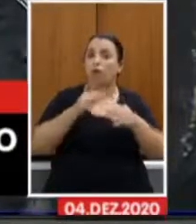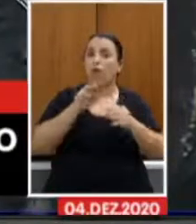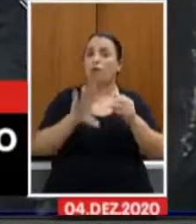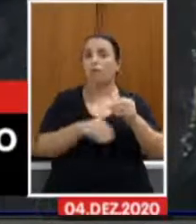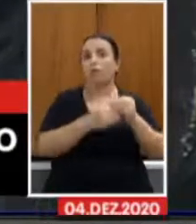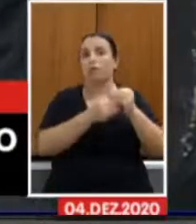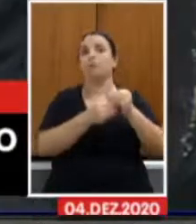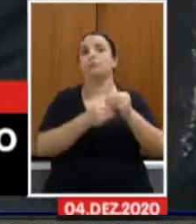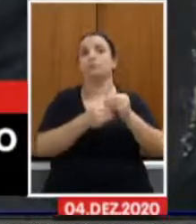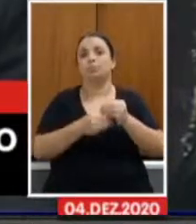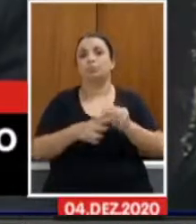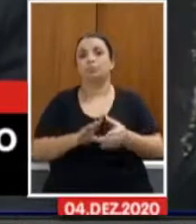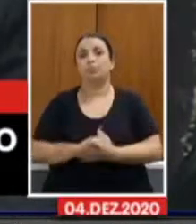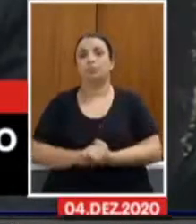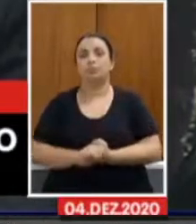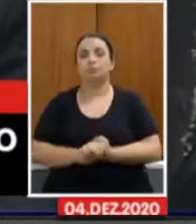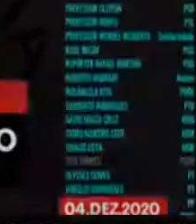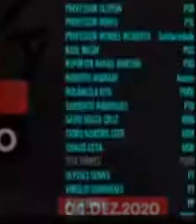votação.